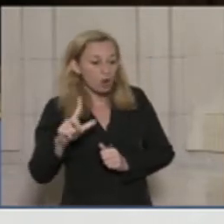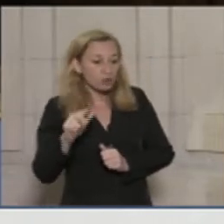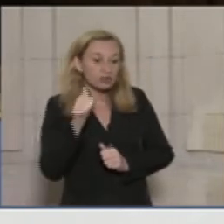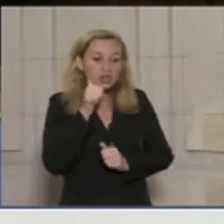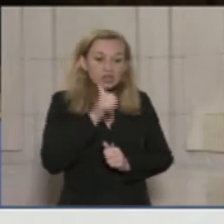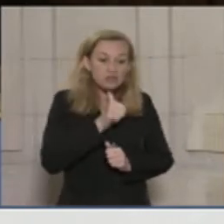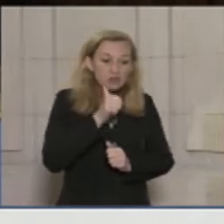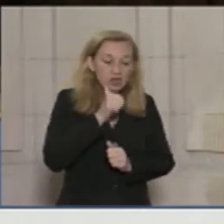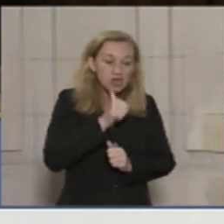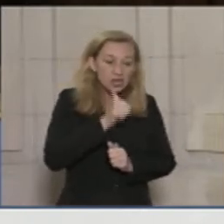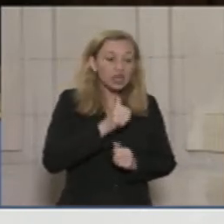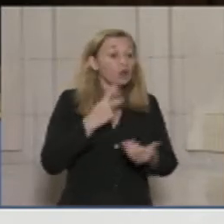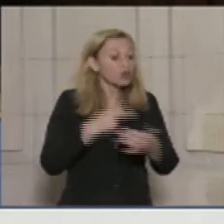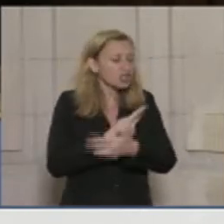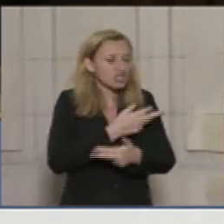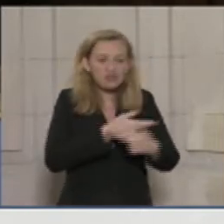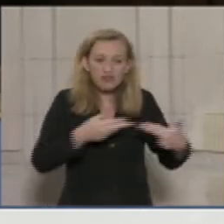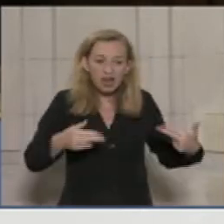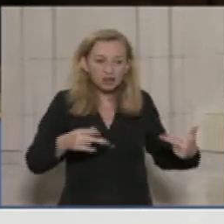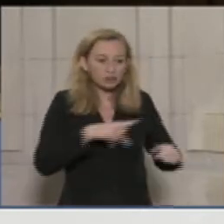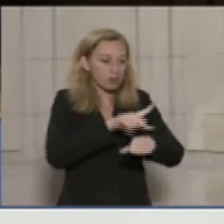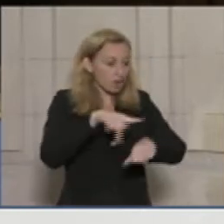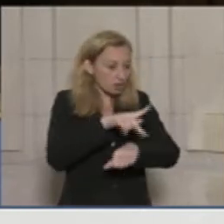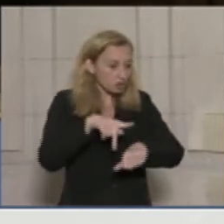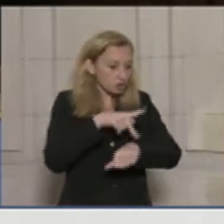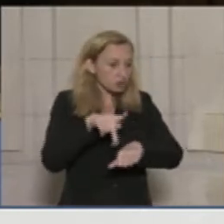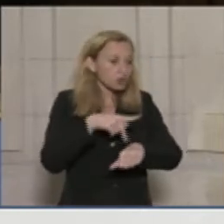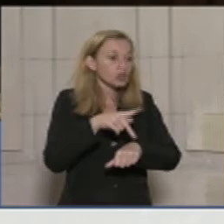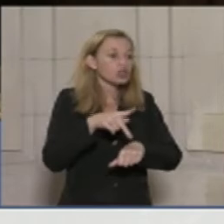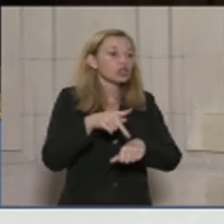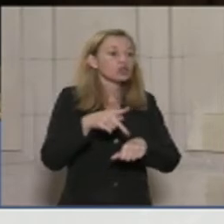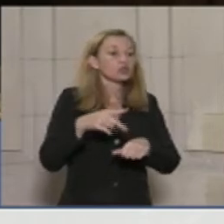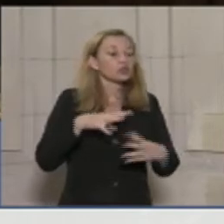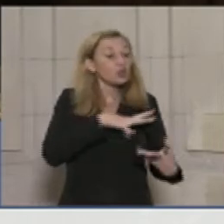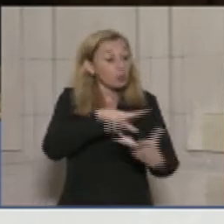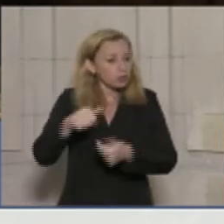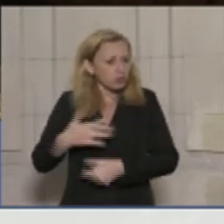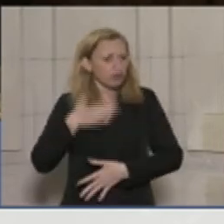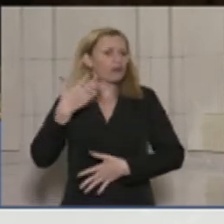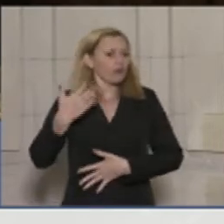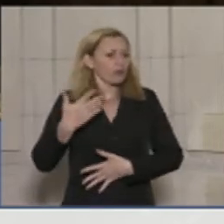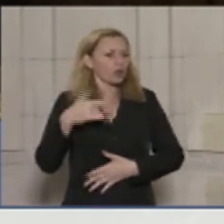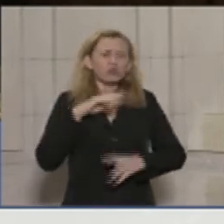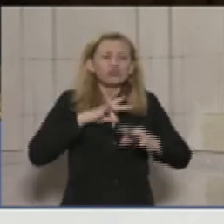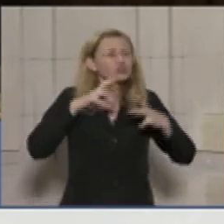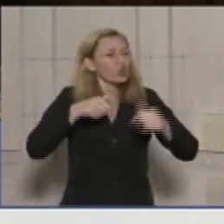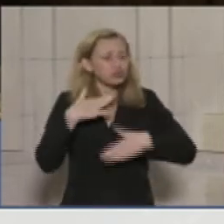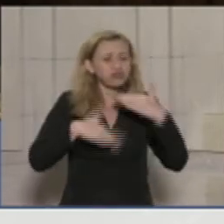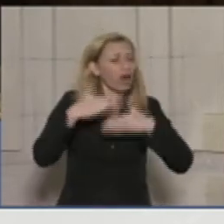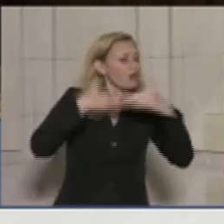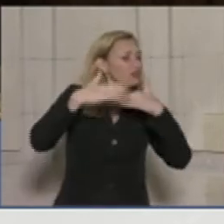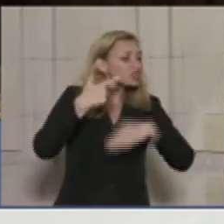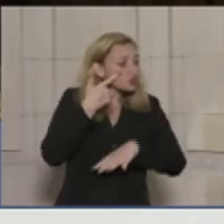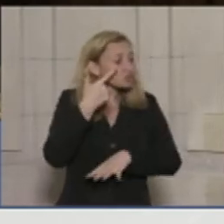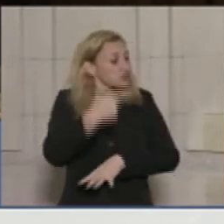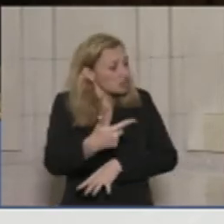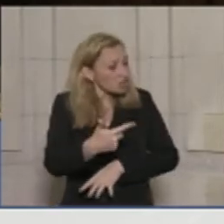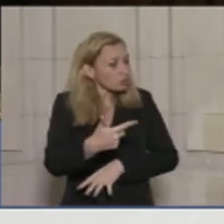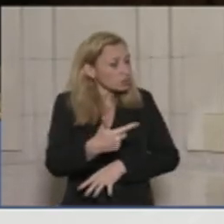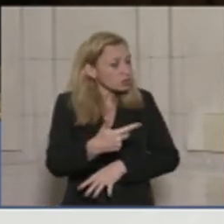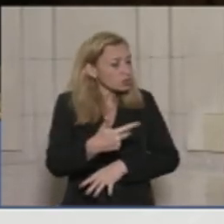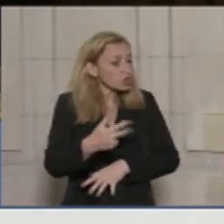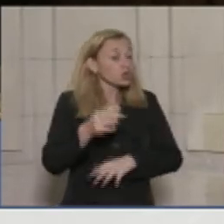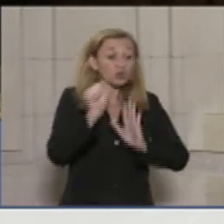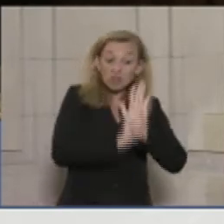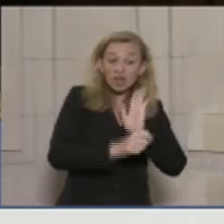tem acontecido em diversos países do mundo. Nós ficamos pasmos porque, com todos esses avanços que nós temos visto no